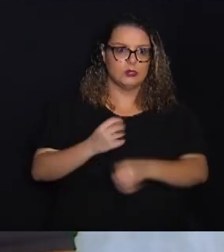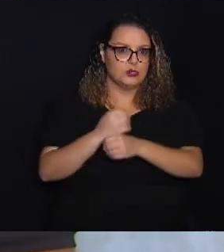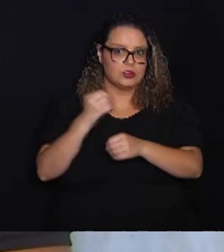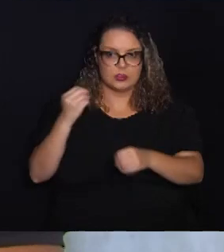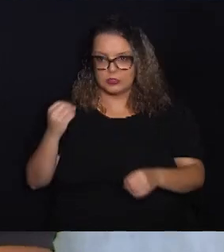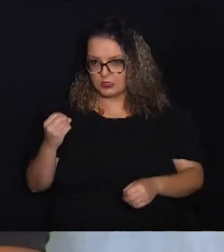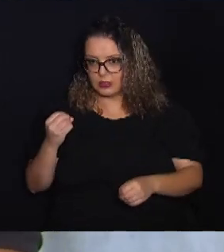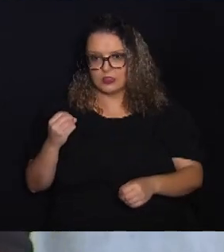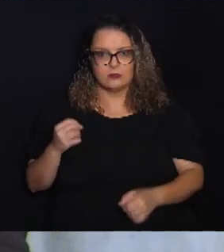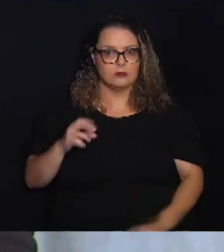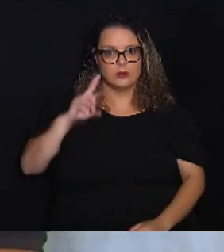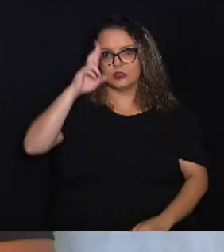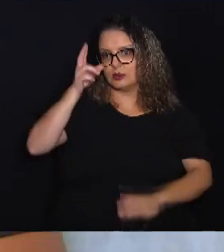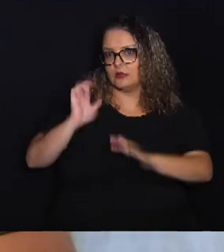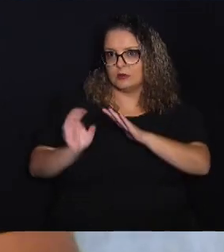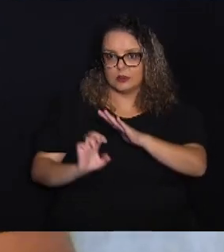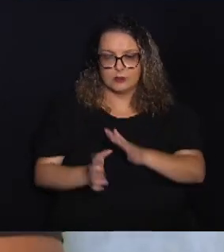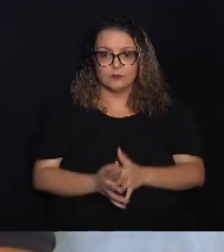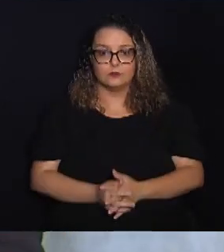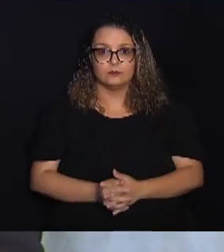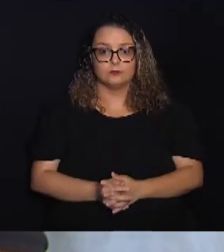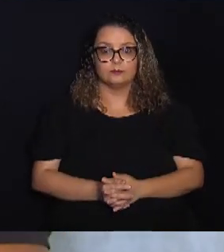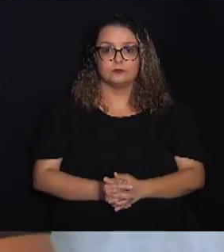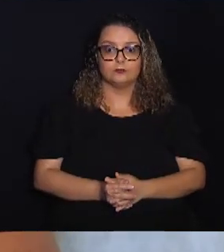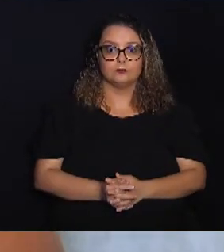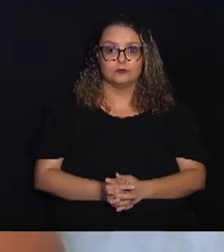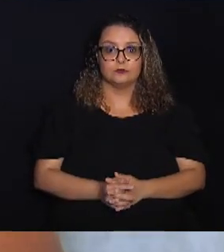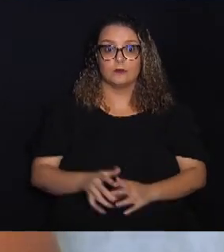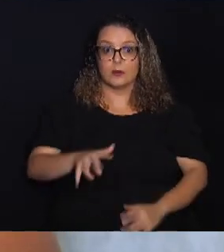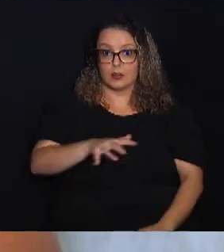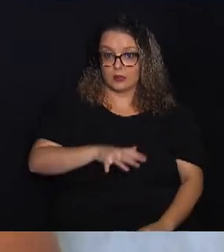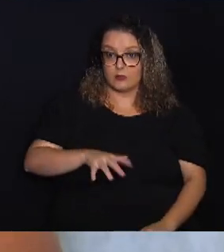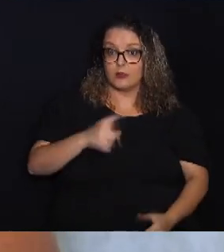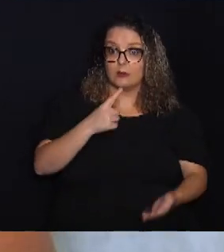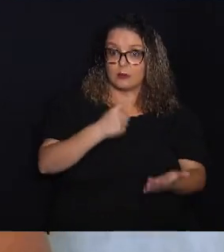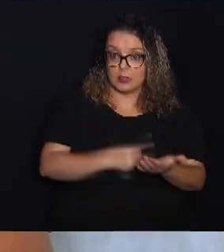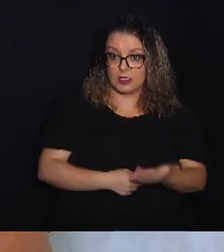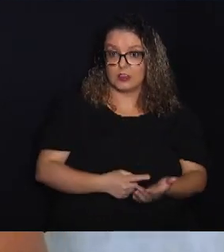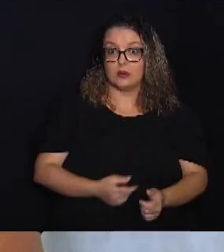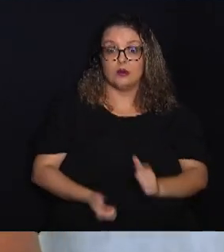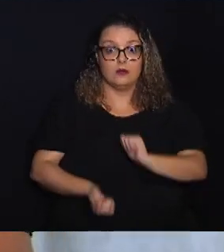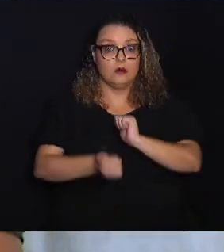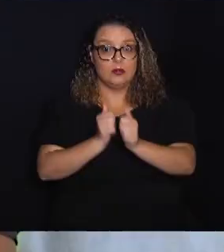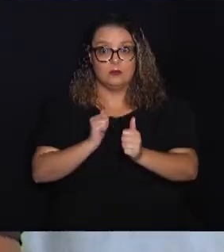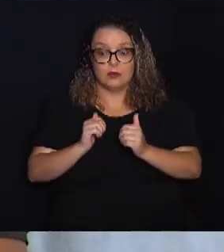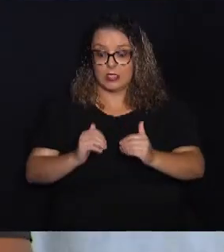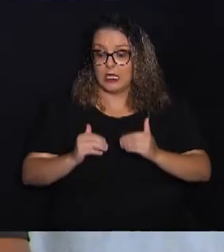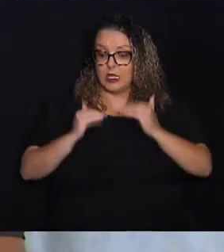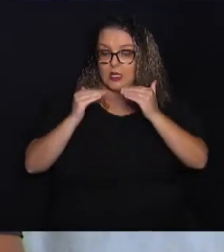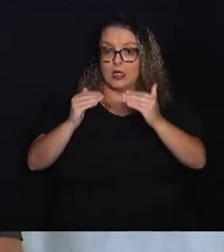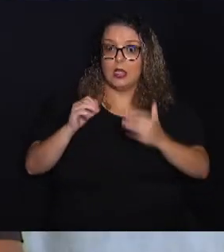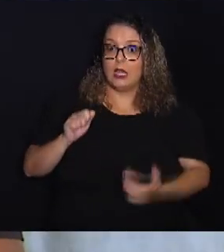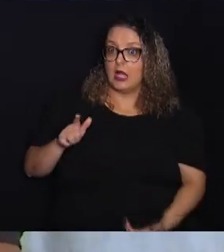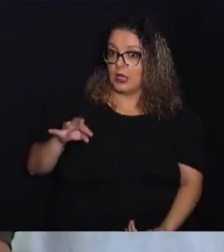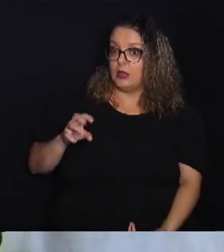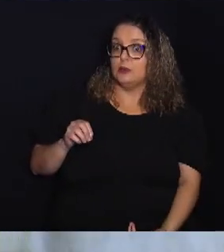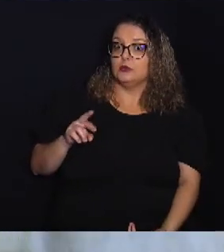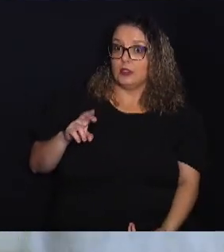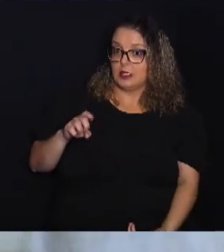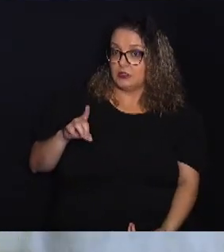médico, engenheiro, empresário. Então é uma coisa que é marcada, eles fazem esporte